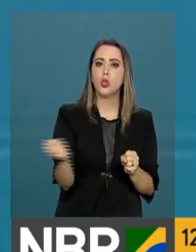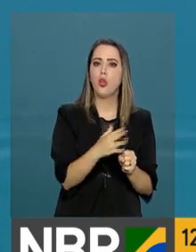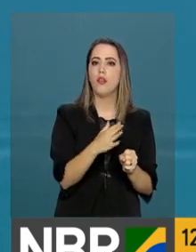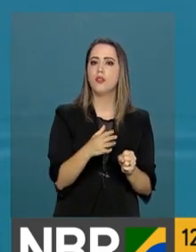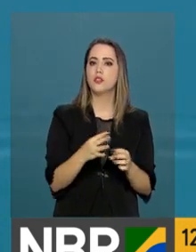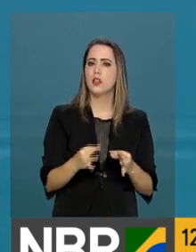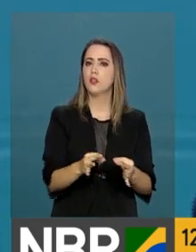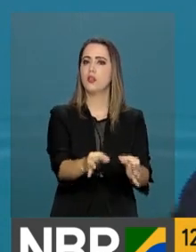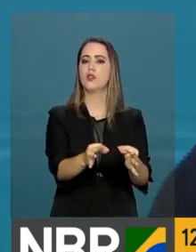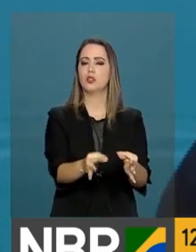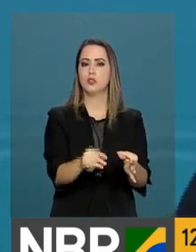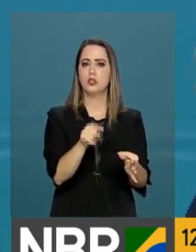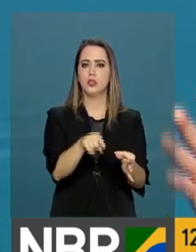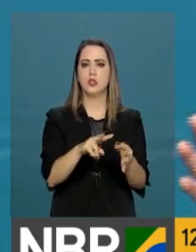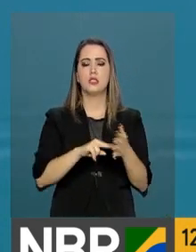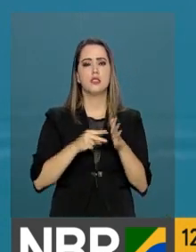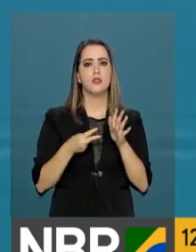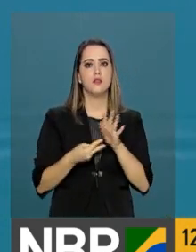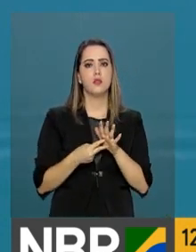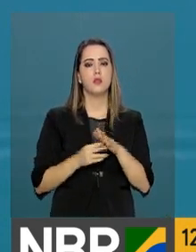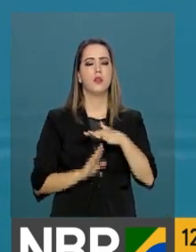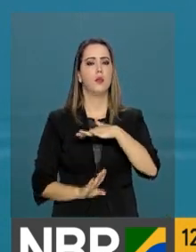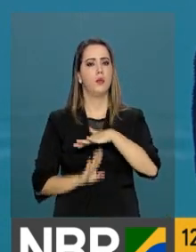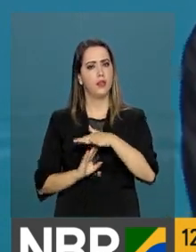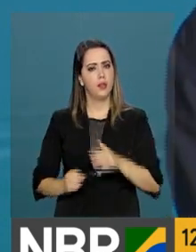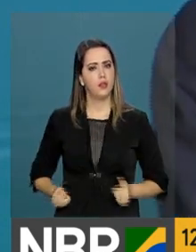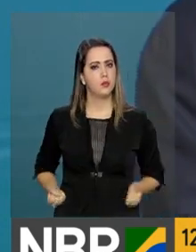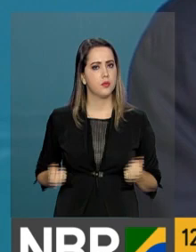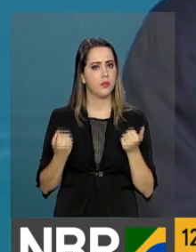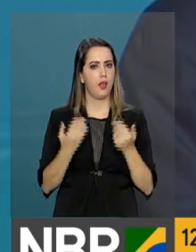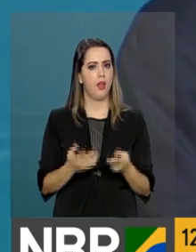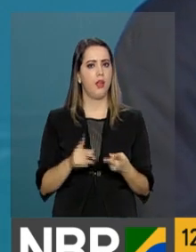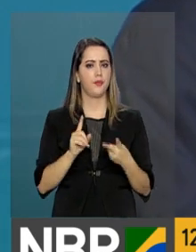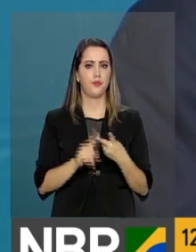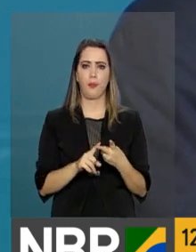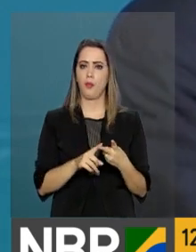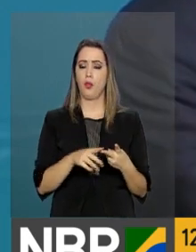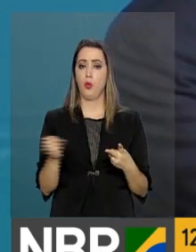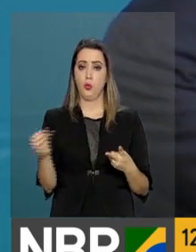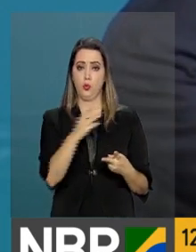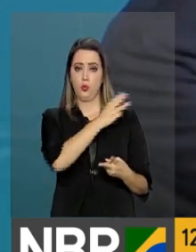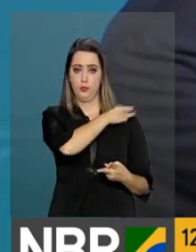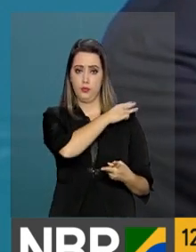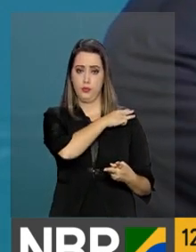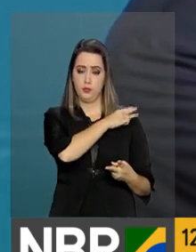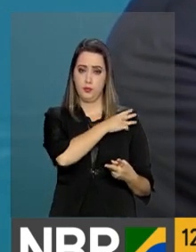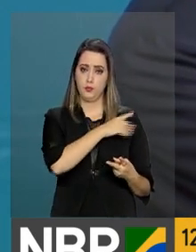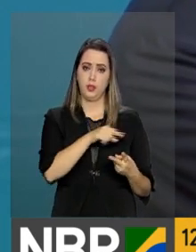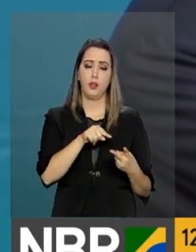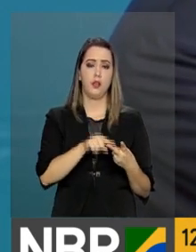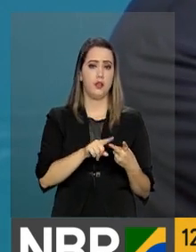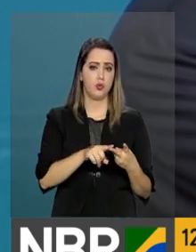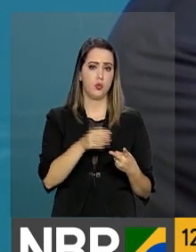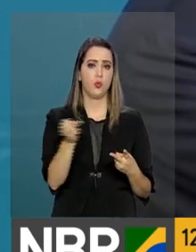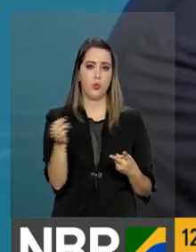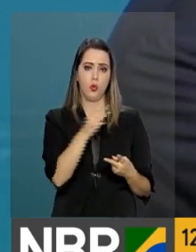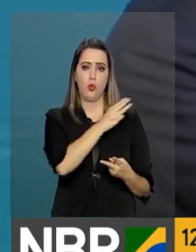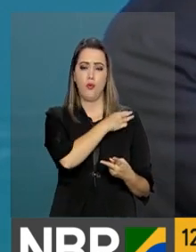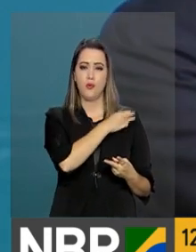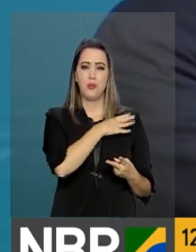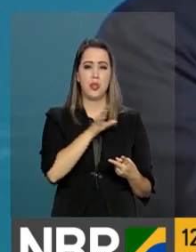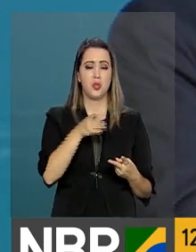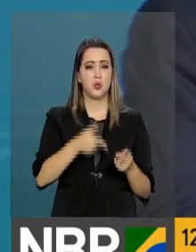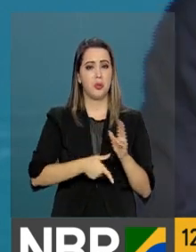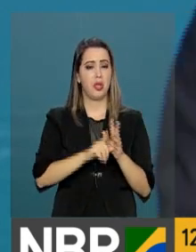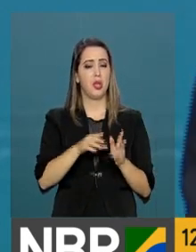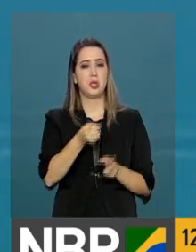gastos públicos, significou fazer a reforma do ensino médio, um ensino médio anacrônico do passado. Durante mais